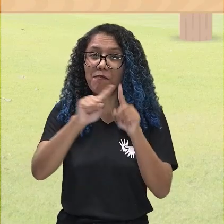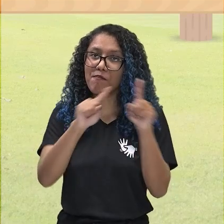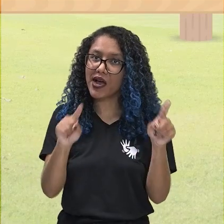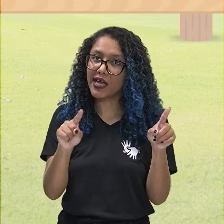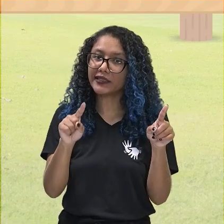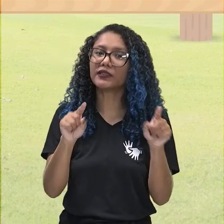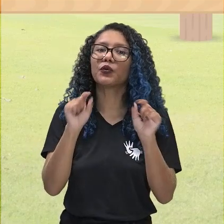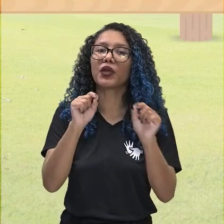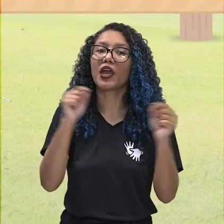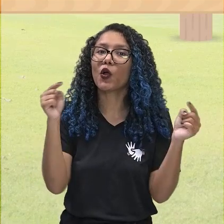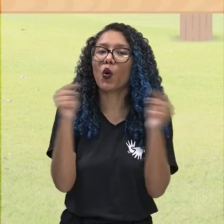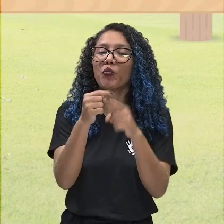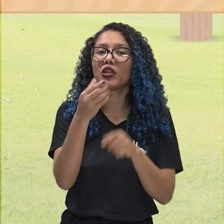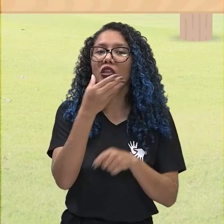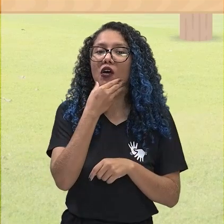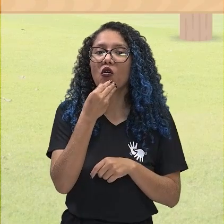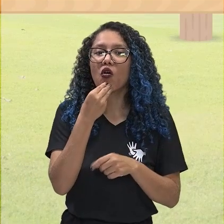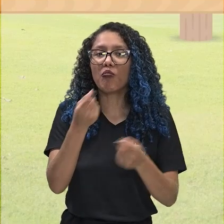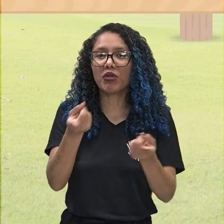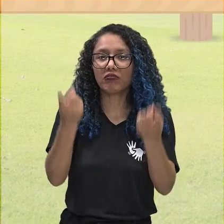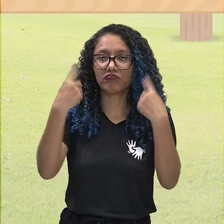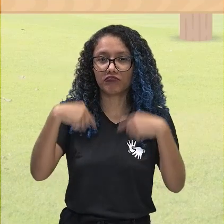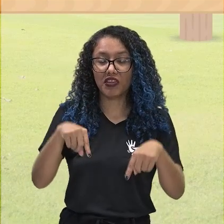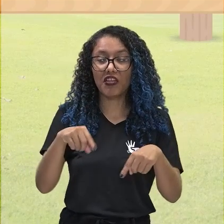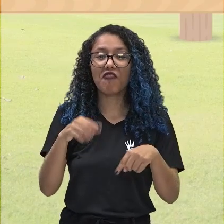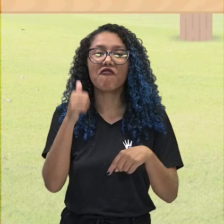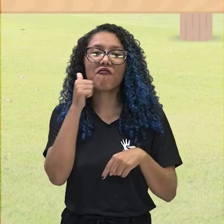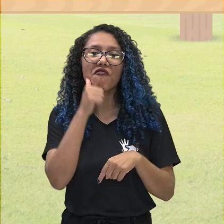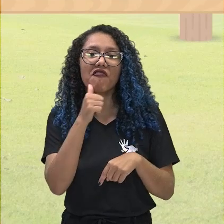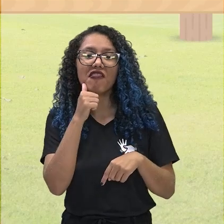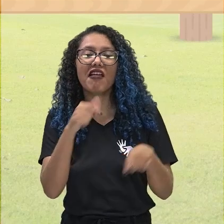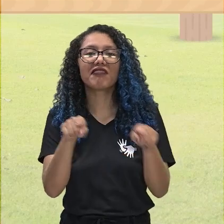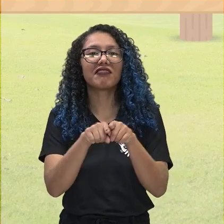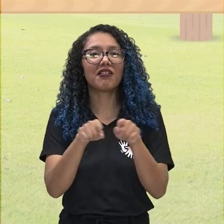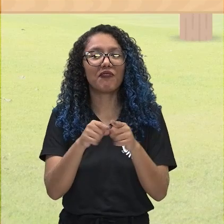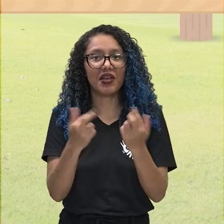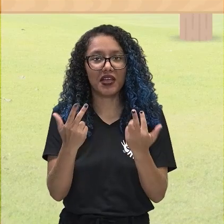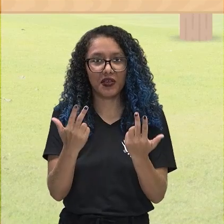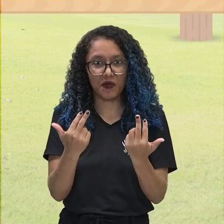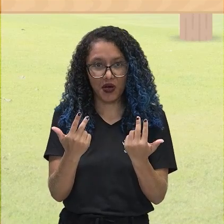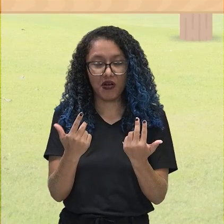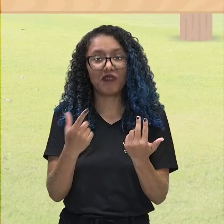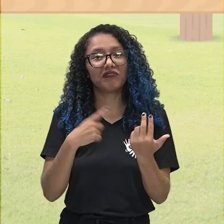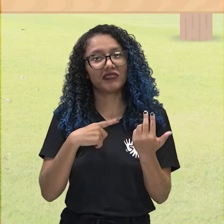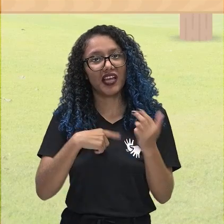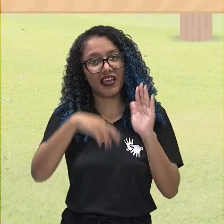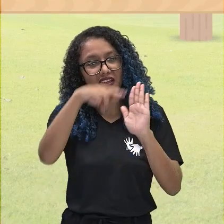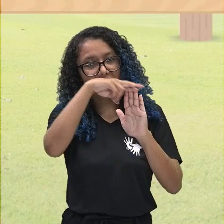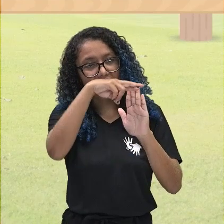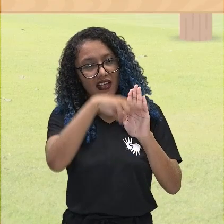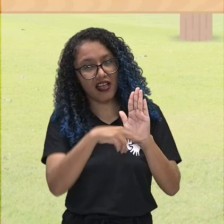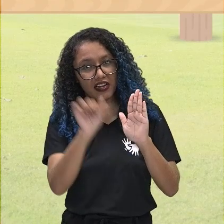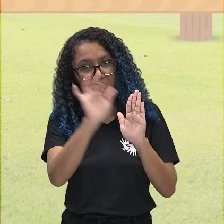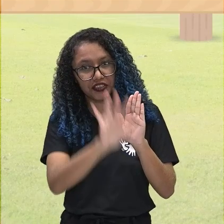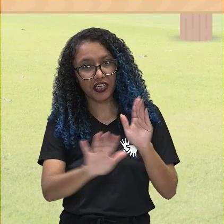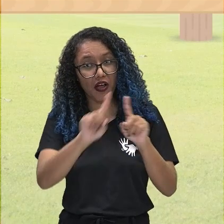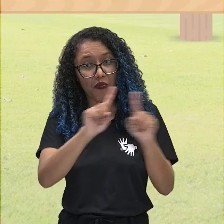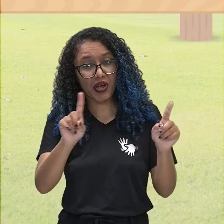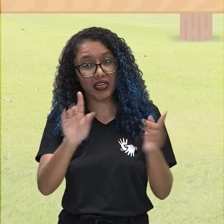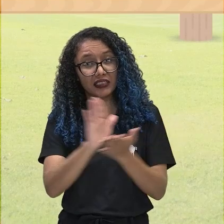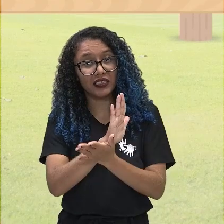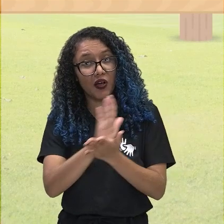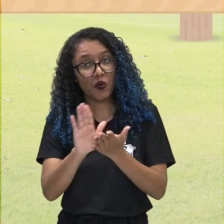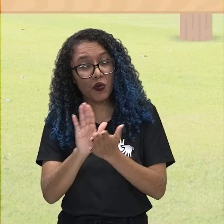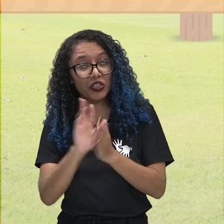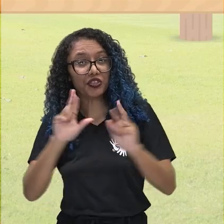feminino, la mano e la radio. Ou seja, mesmo com a regra, nós vamos ter aí nossas